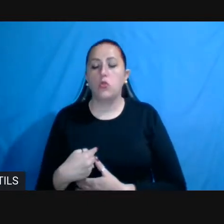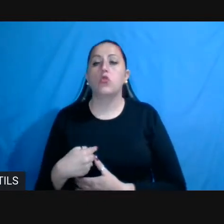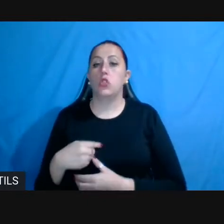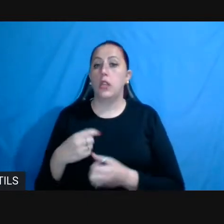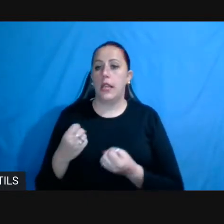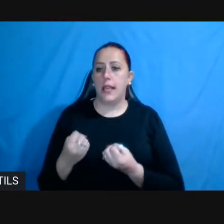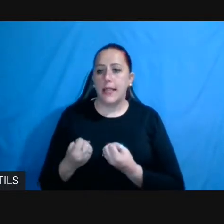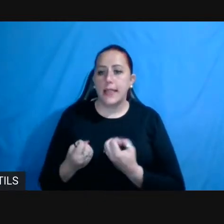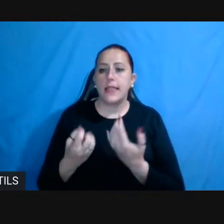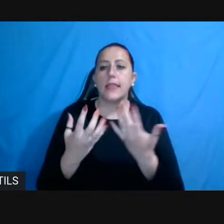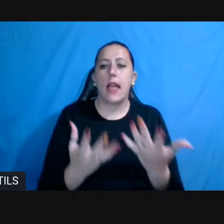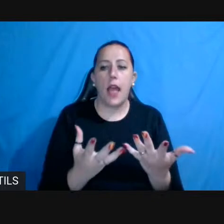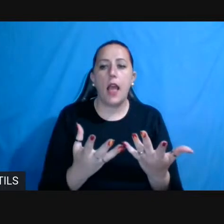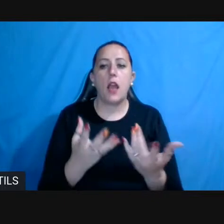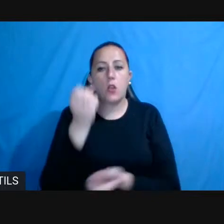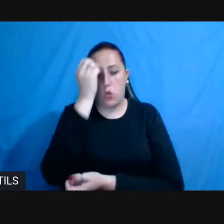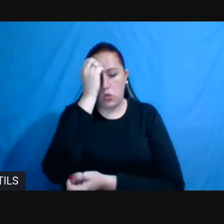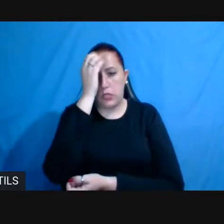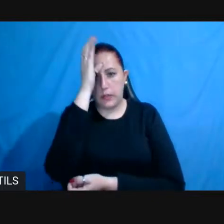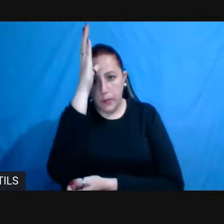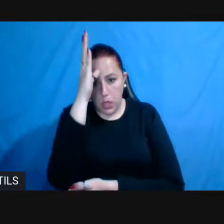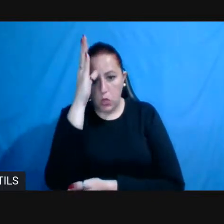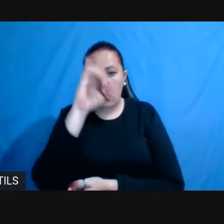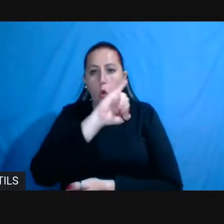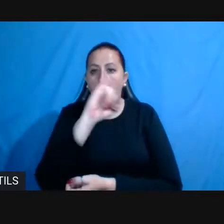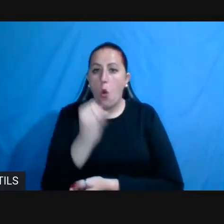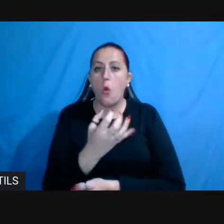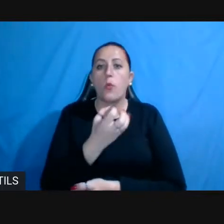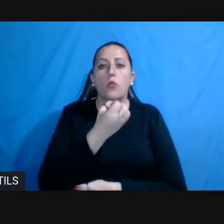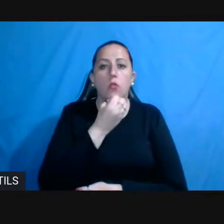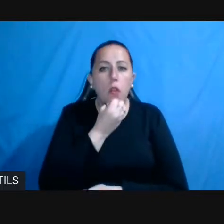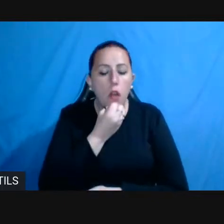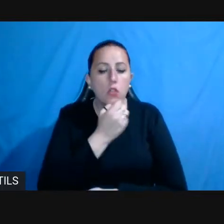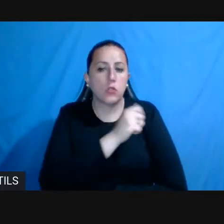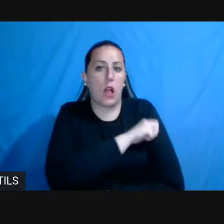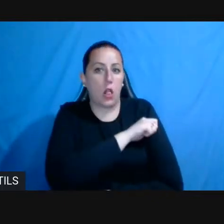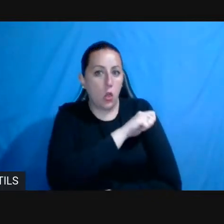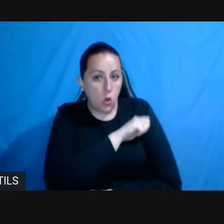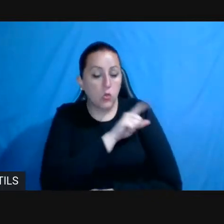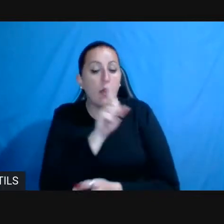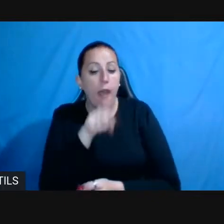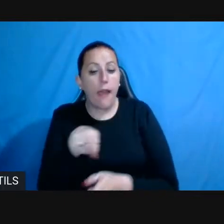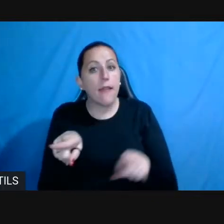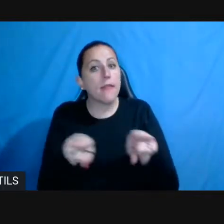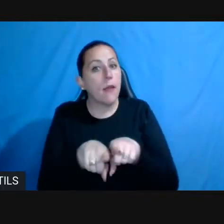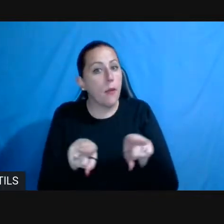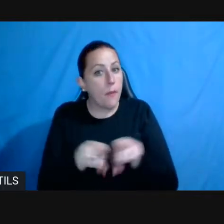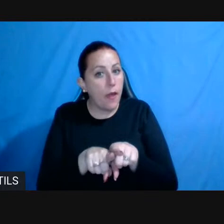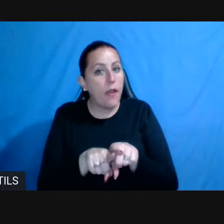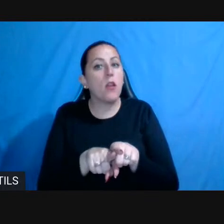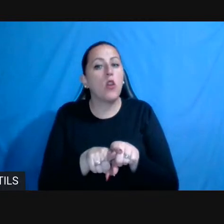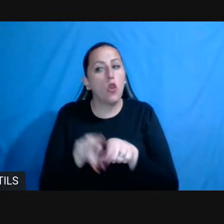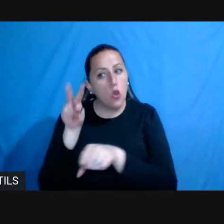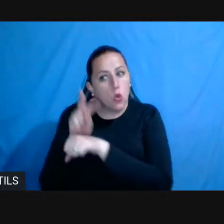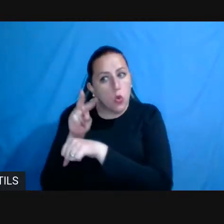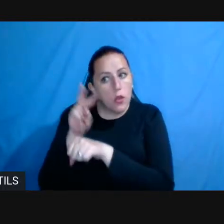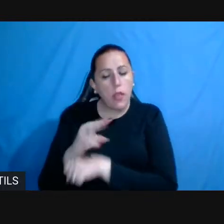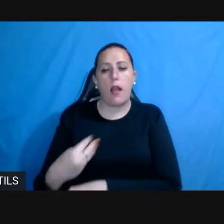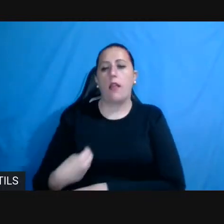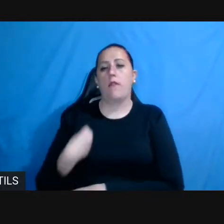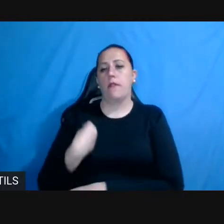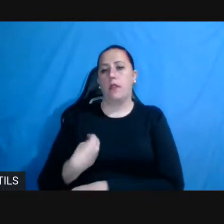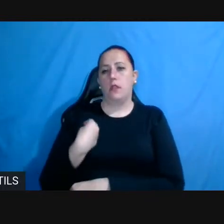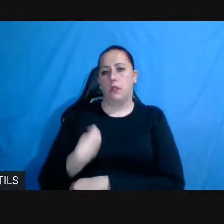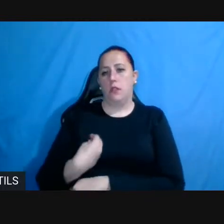dar oportunidades a nossos estudantes, é também prezar pela vida. E isso